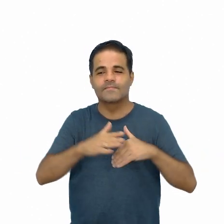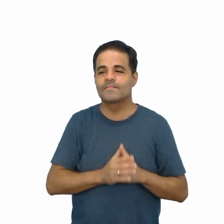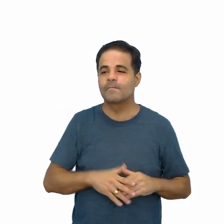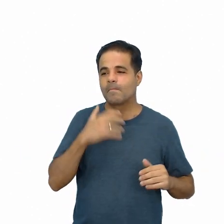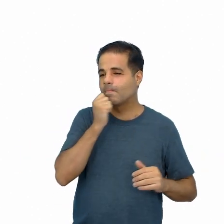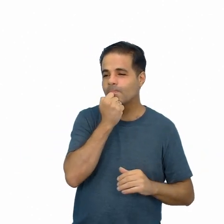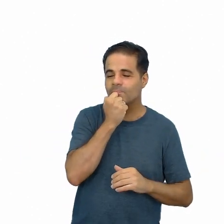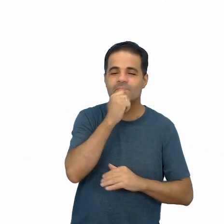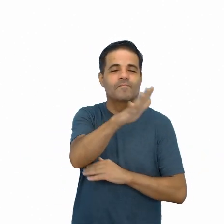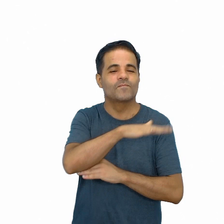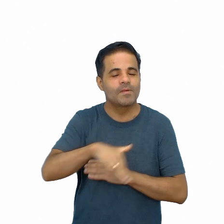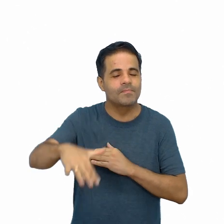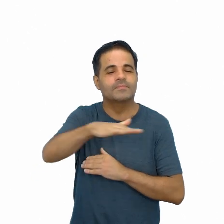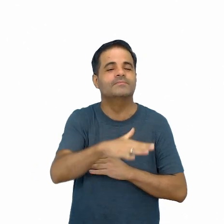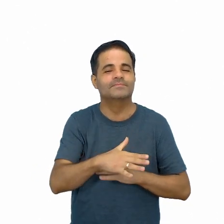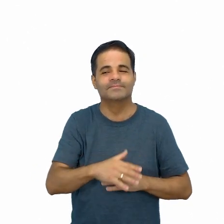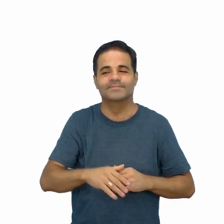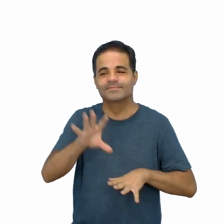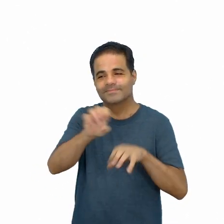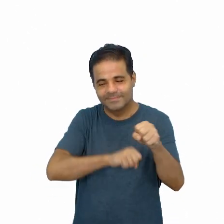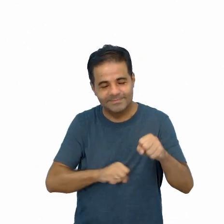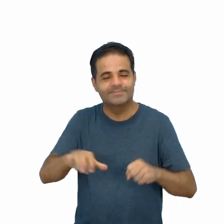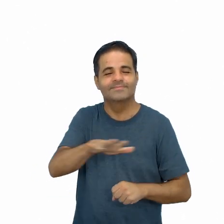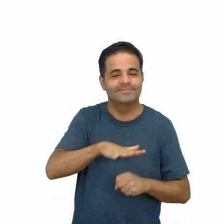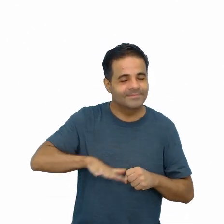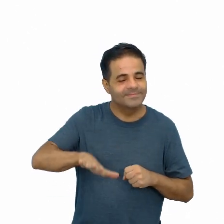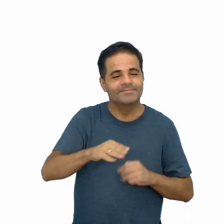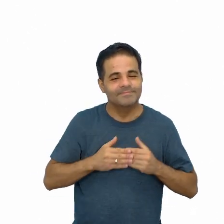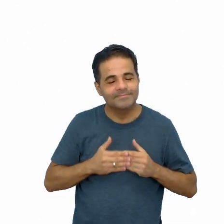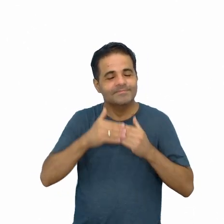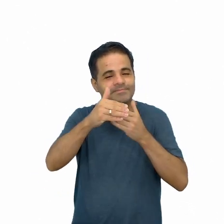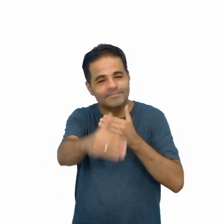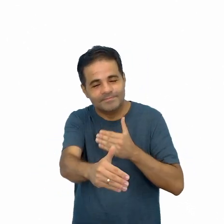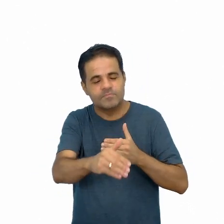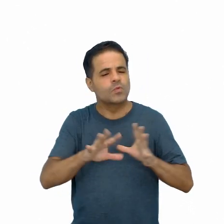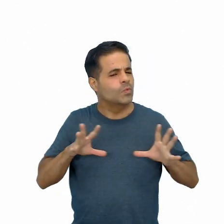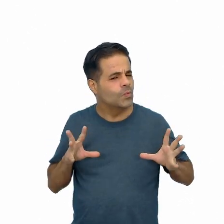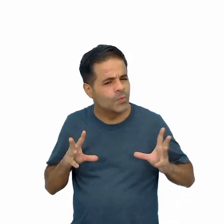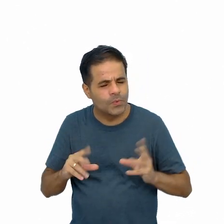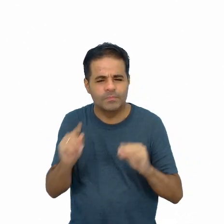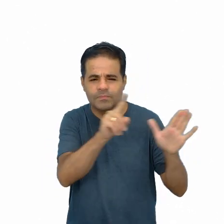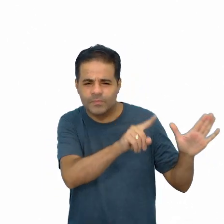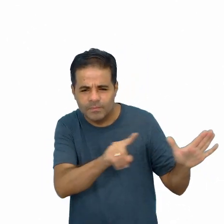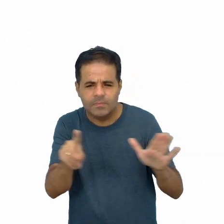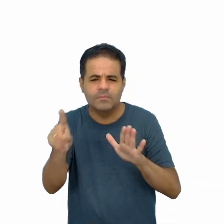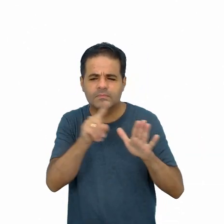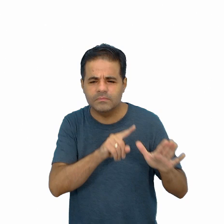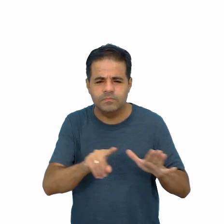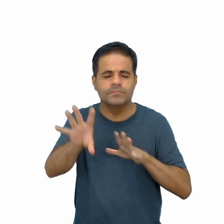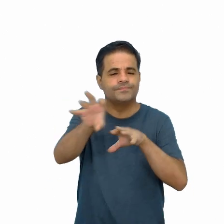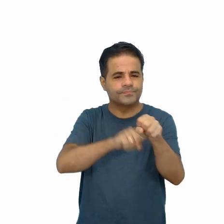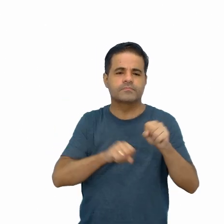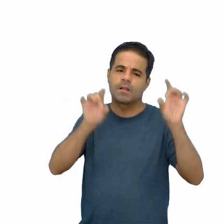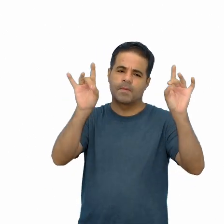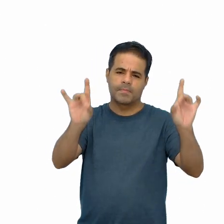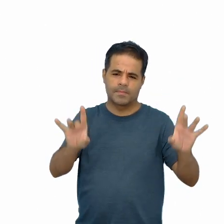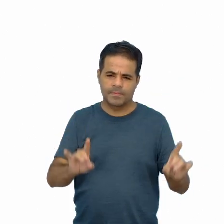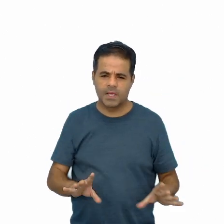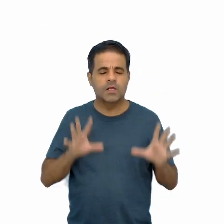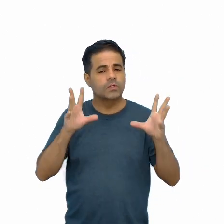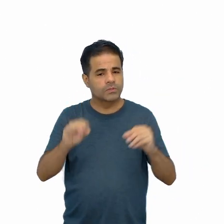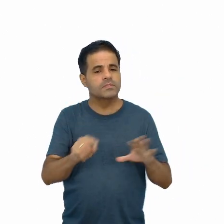estejam passando pelas mesmas confusões que eu, mas toda semana B a formação é específica,